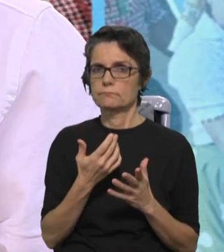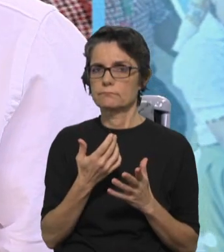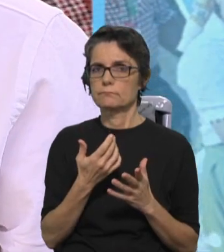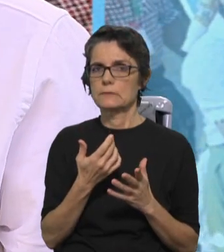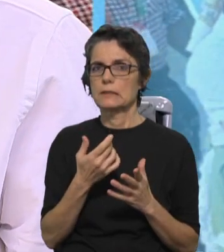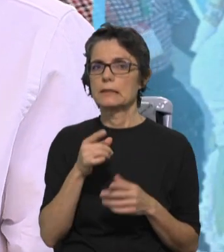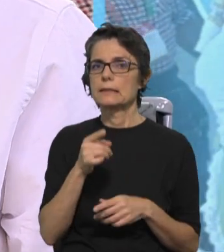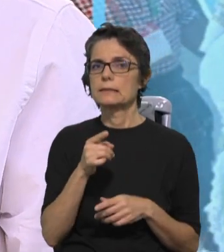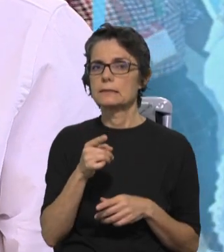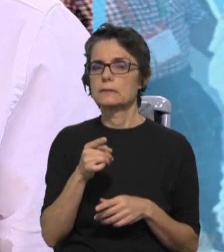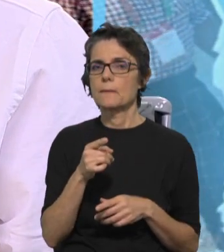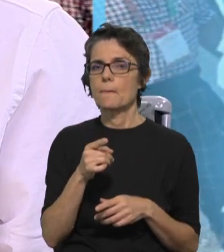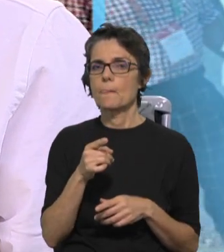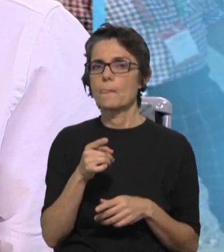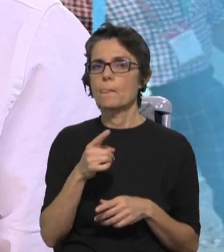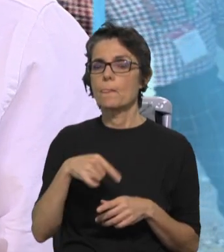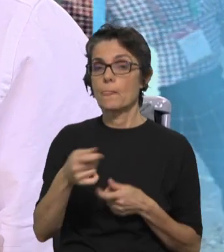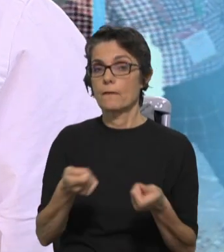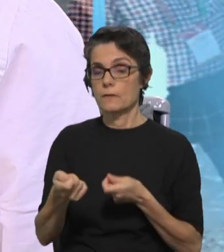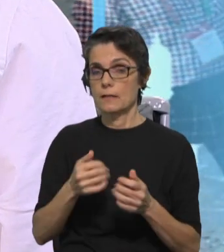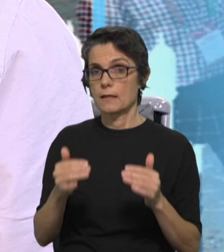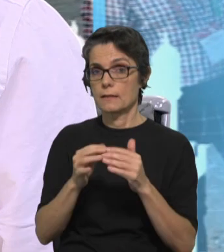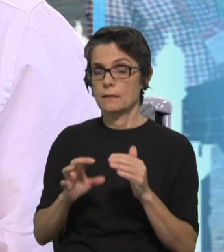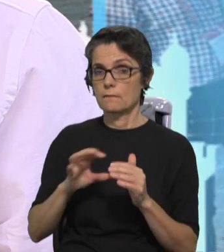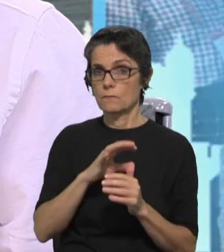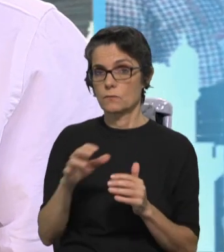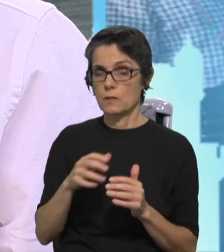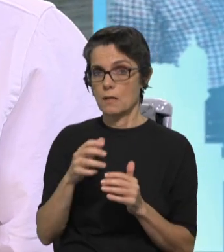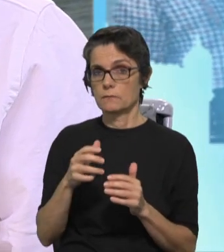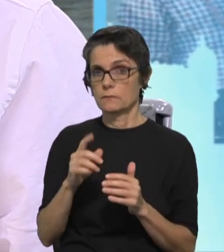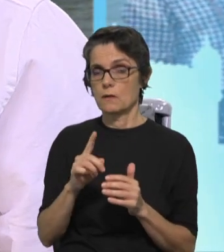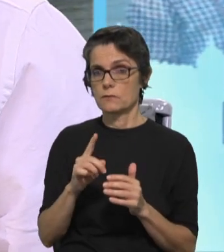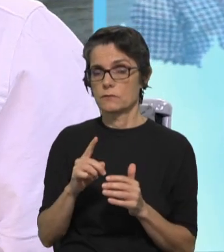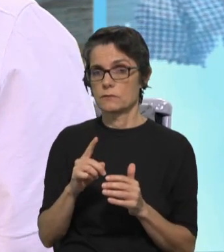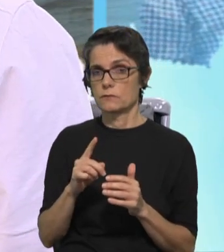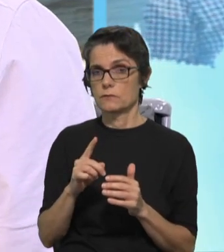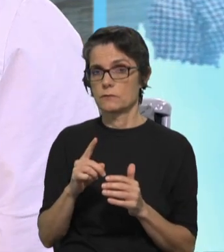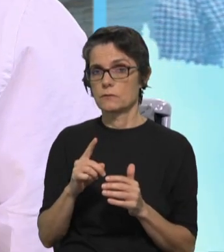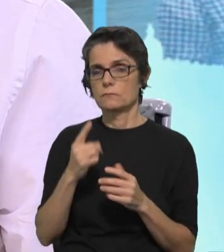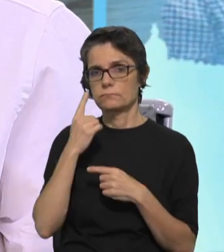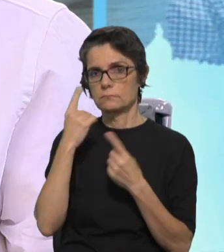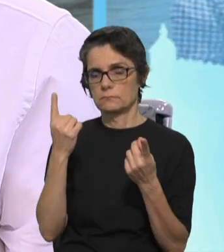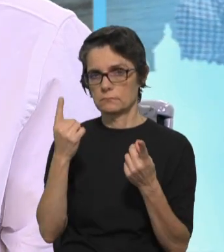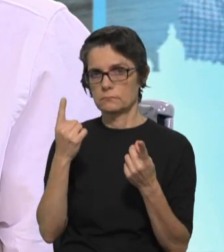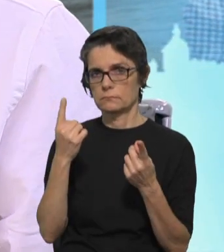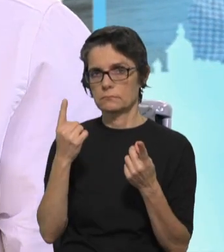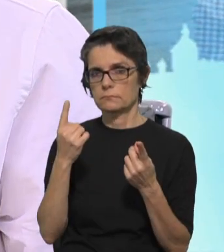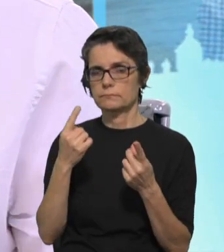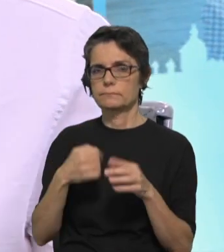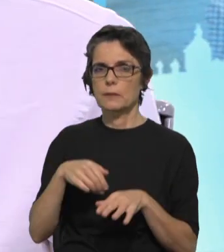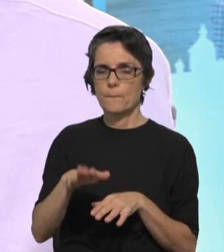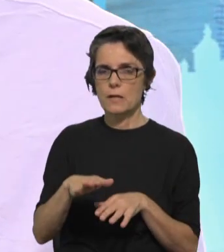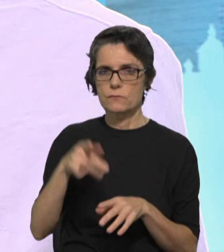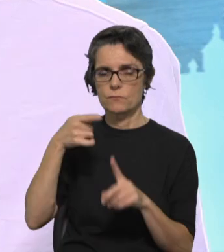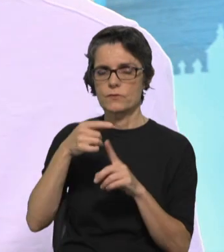padroeiro deste movimento, estamos a organizar a nível mundial uma iniciativa, Steps for Peace, portanto, Passos